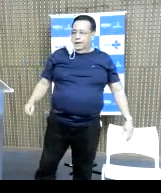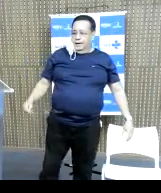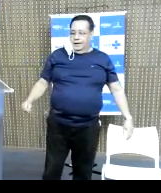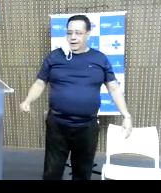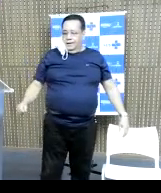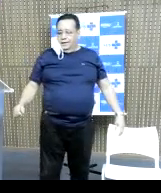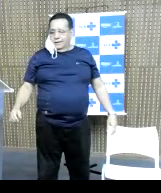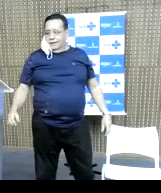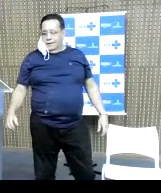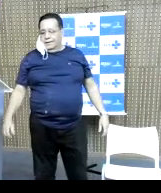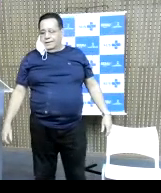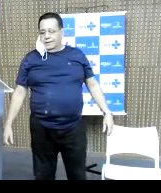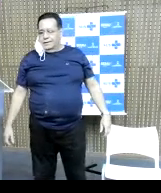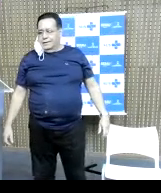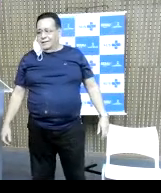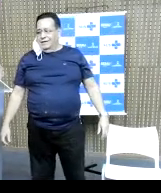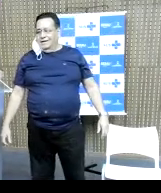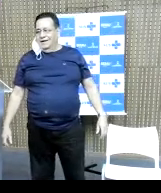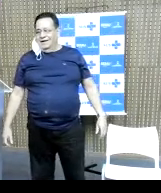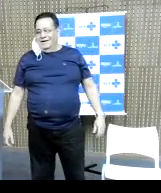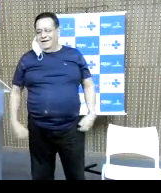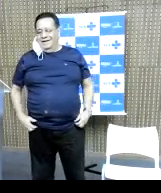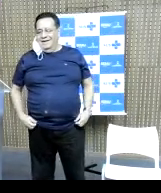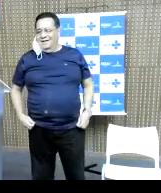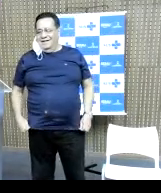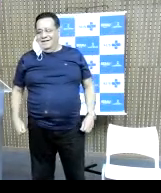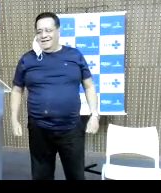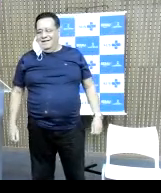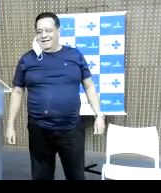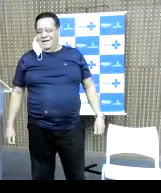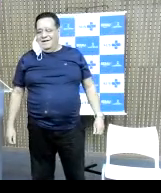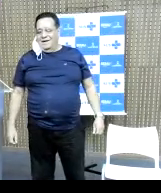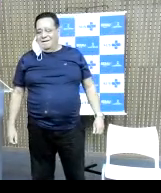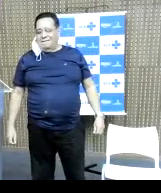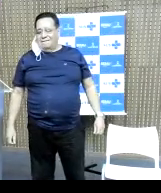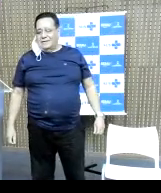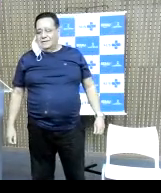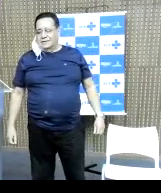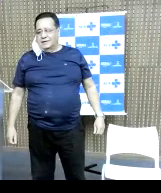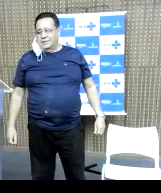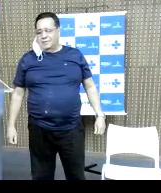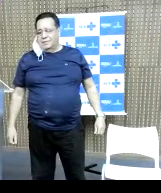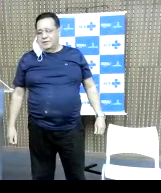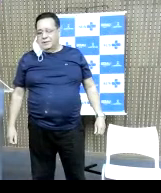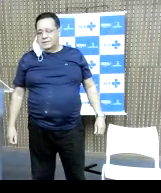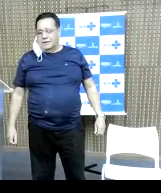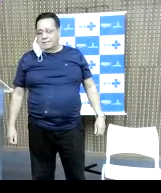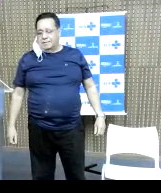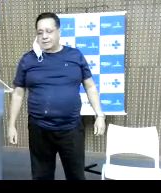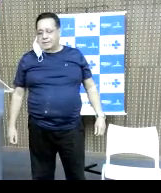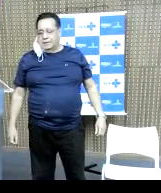Isso, 7 às 19, perdão. É porque eu falei que tem um horário de intervalo, mas é o dia todo. 7 às